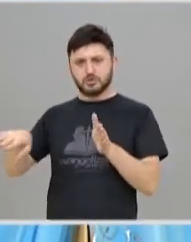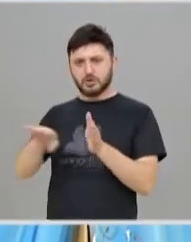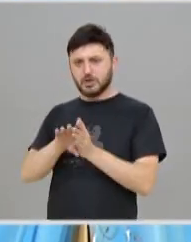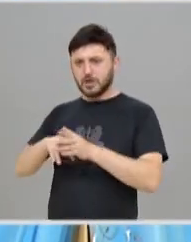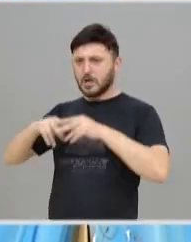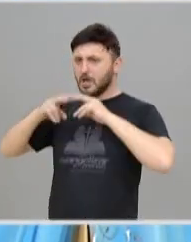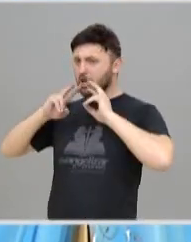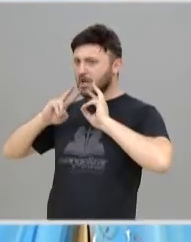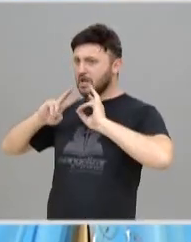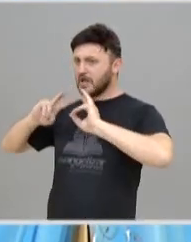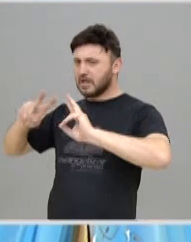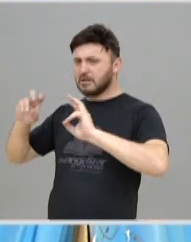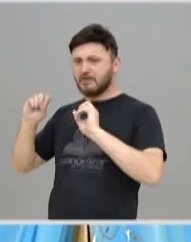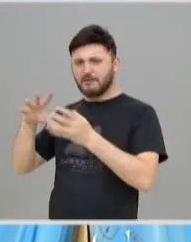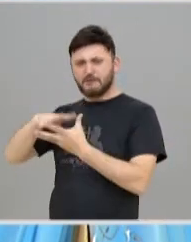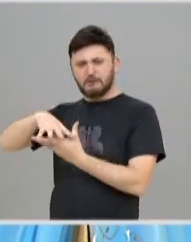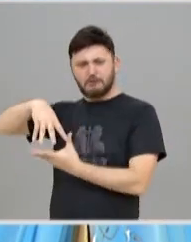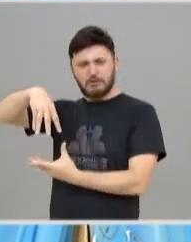gritam que é um fantasma.